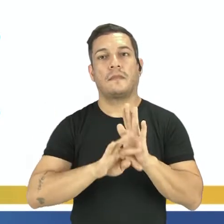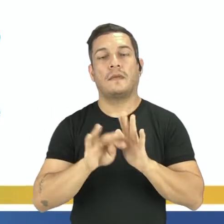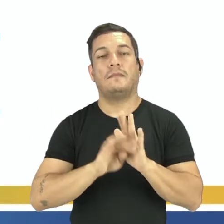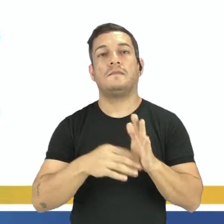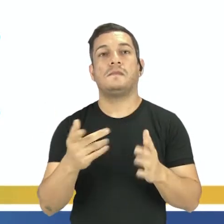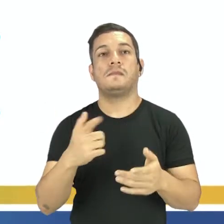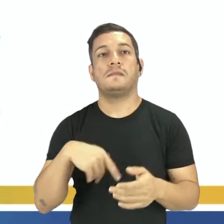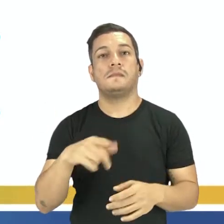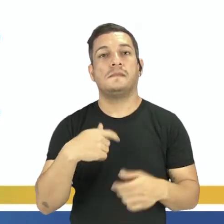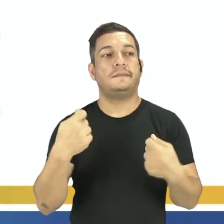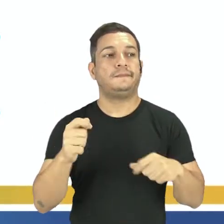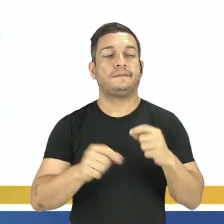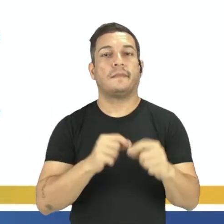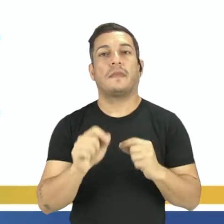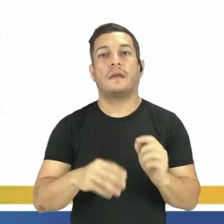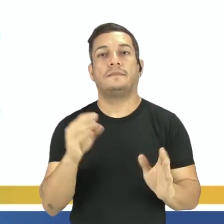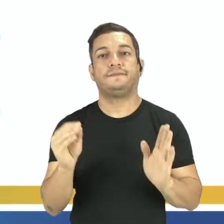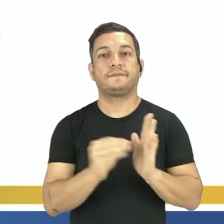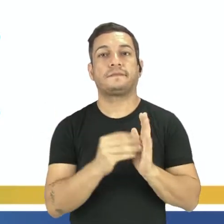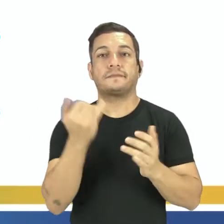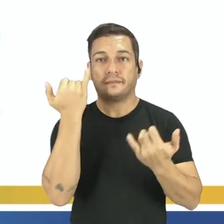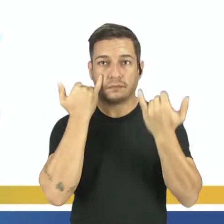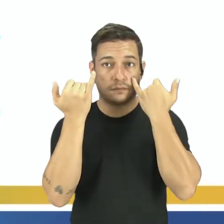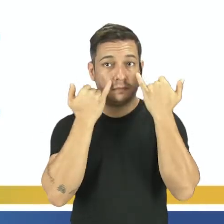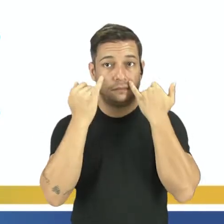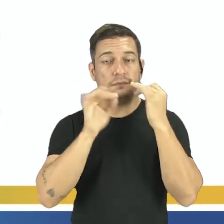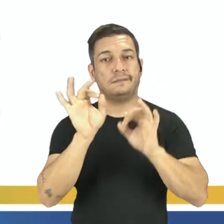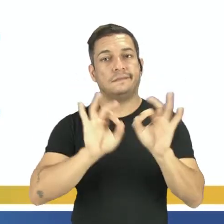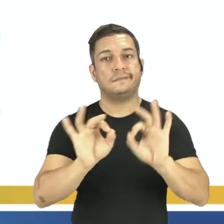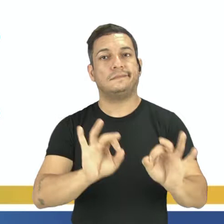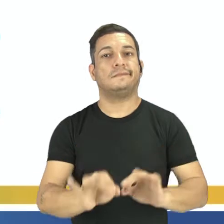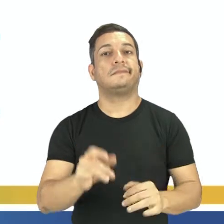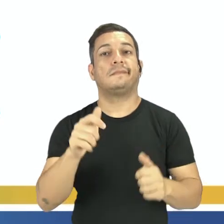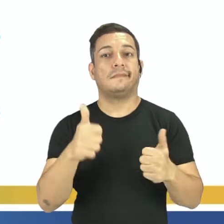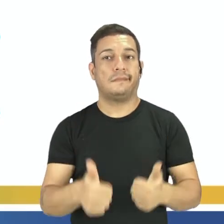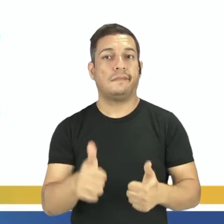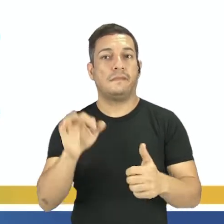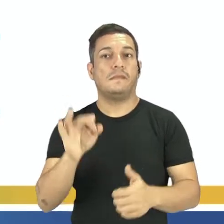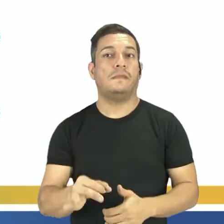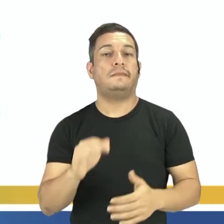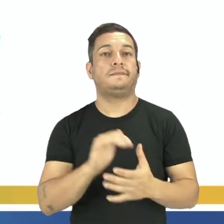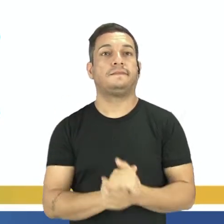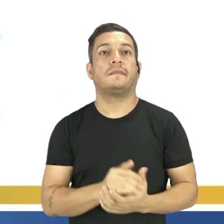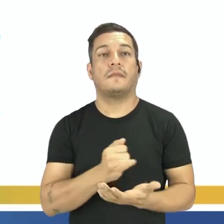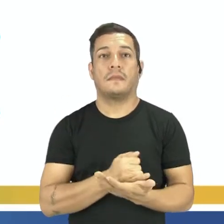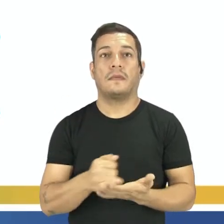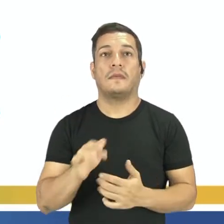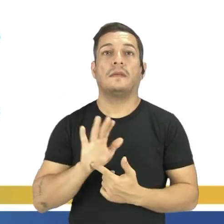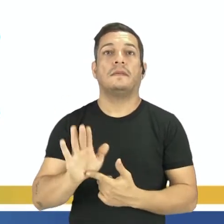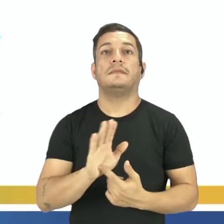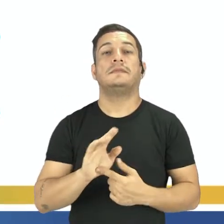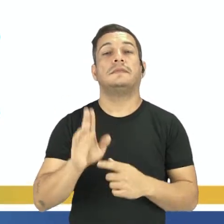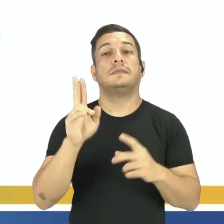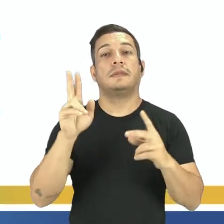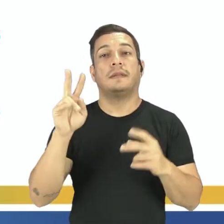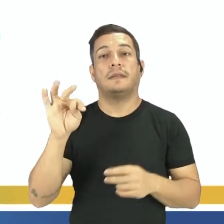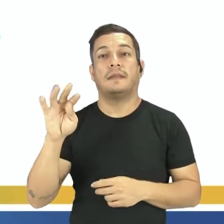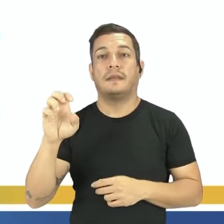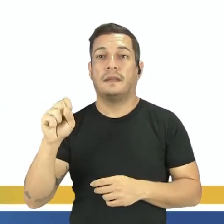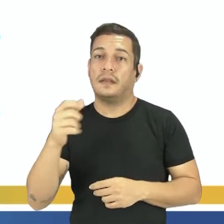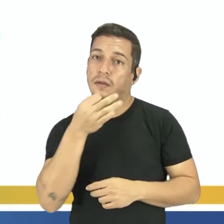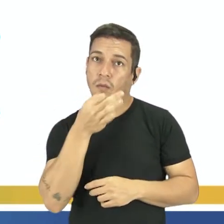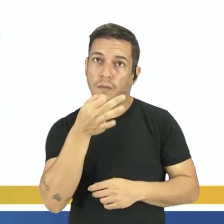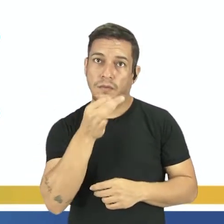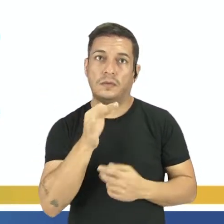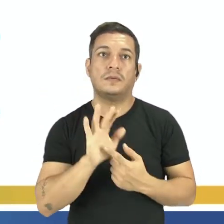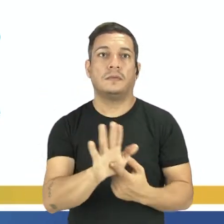argumentativo e você só precisa encaixar cada informação no seu devido lugar, tá? Lá na introdução é a apresentação da tese, você vai apresentar suas